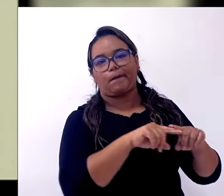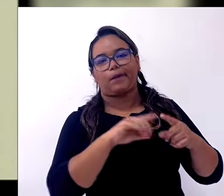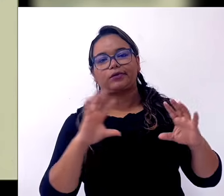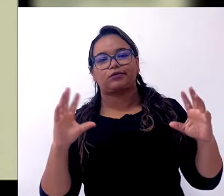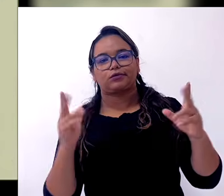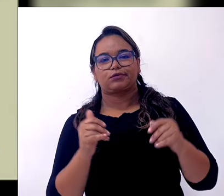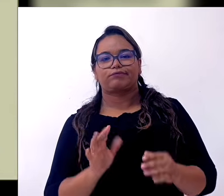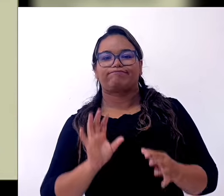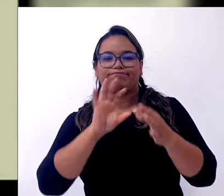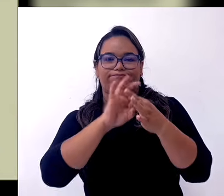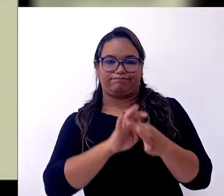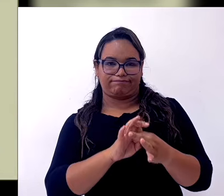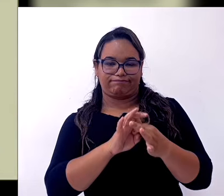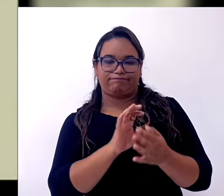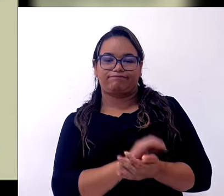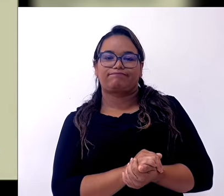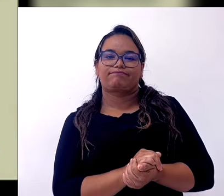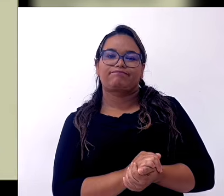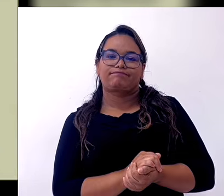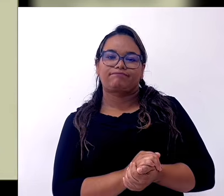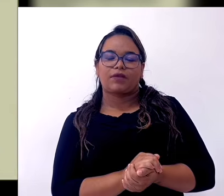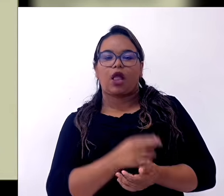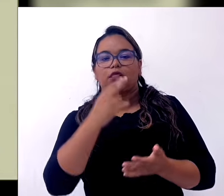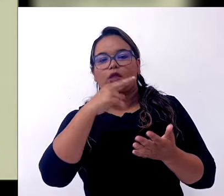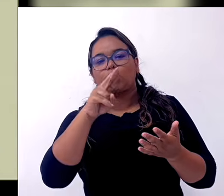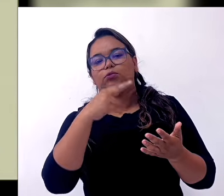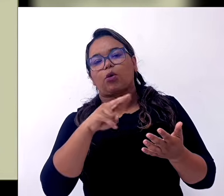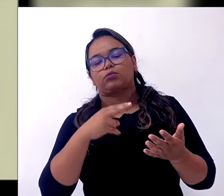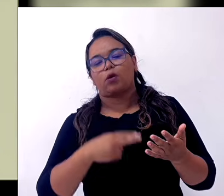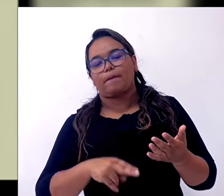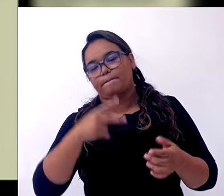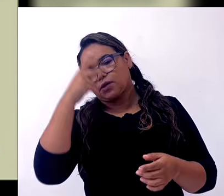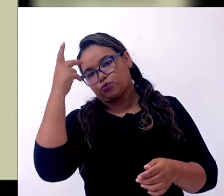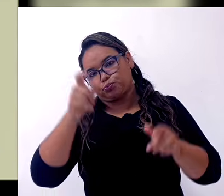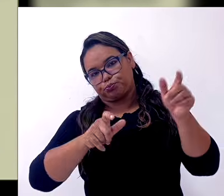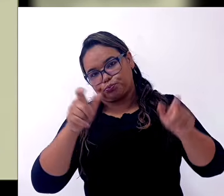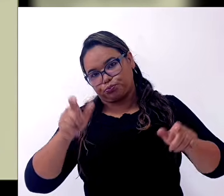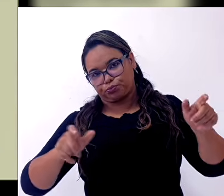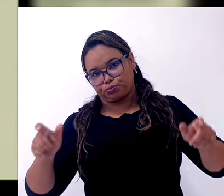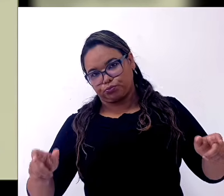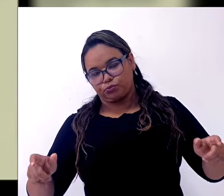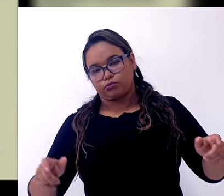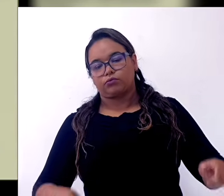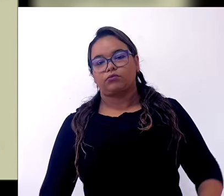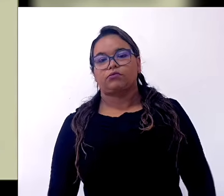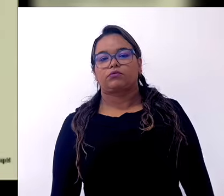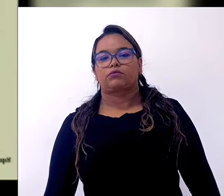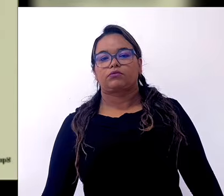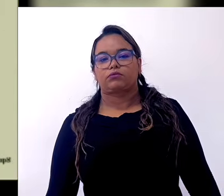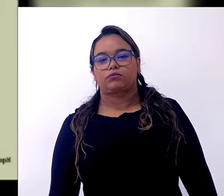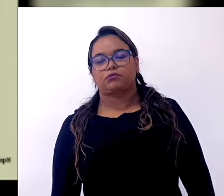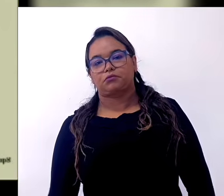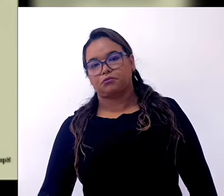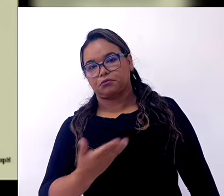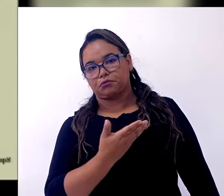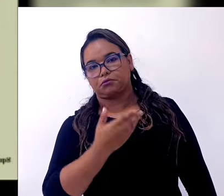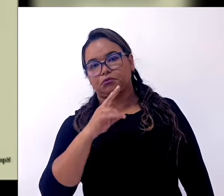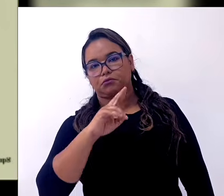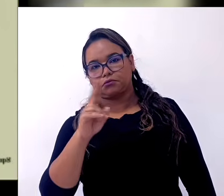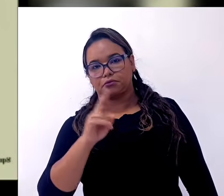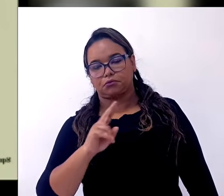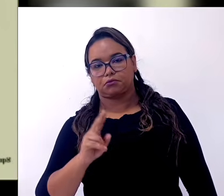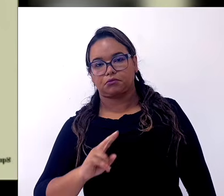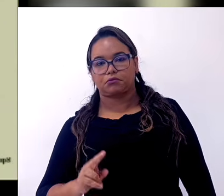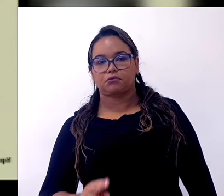afiliações pertencentes à loja do Grande Oriente. Lenin pertencia à loja do Grande Oriente. Harry Truman era maçom de